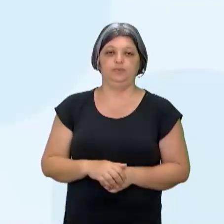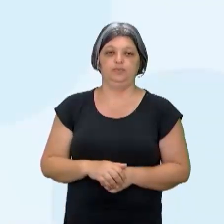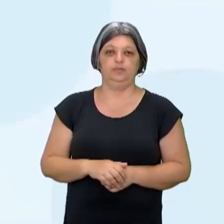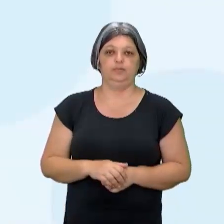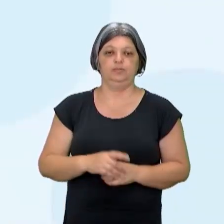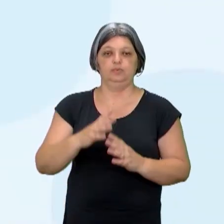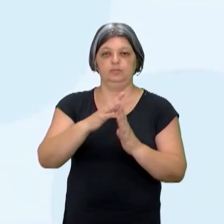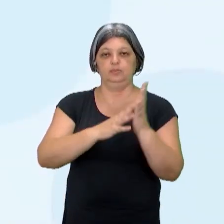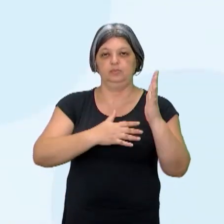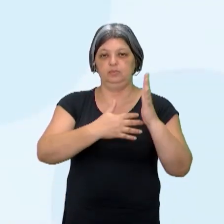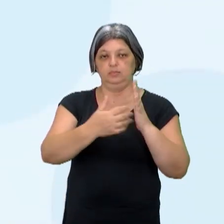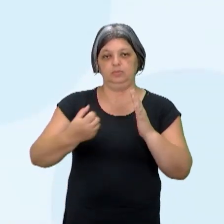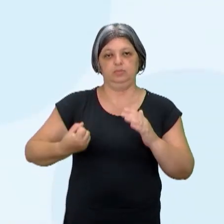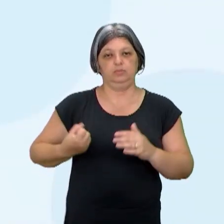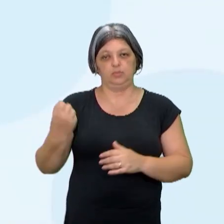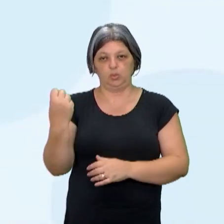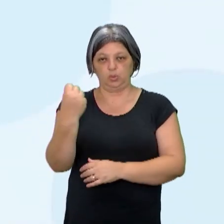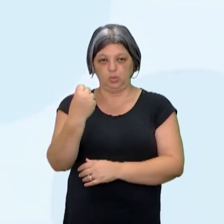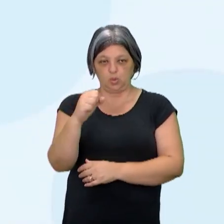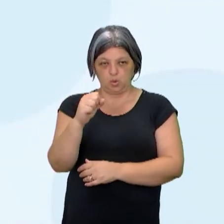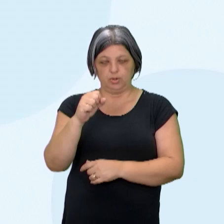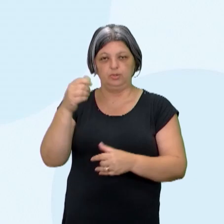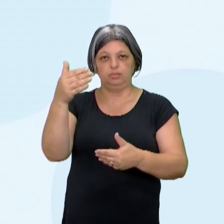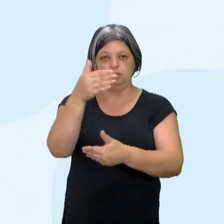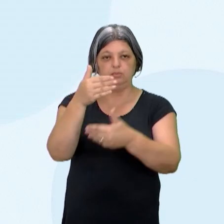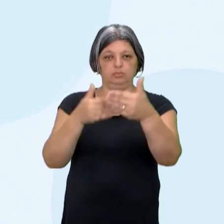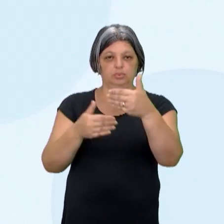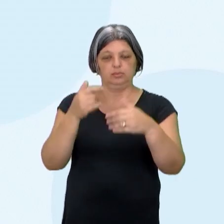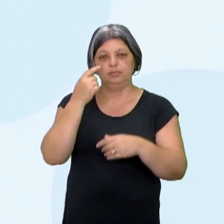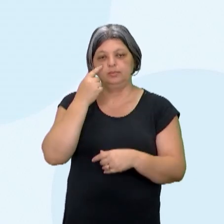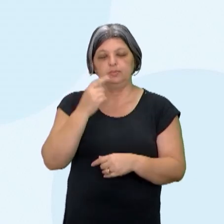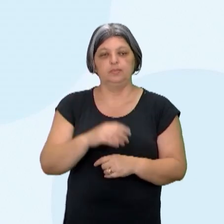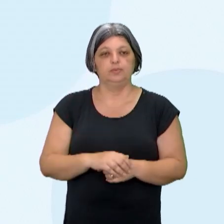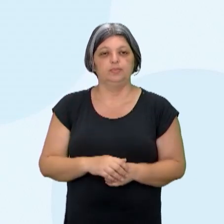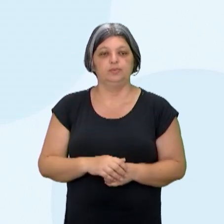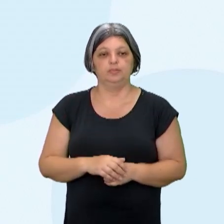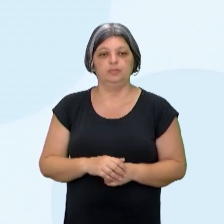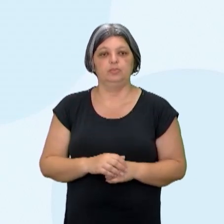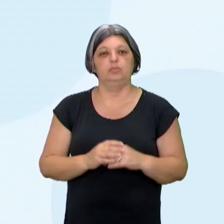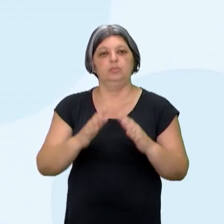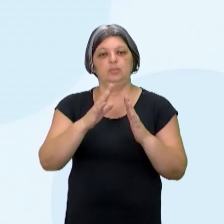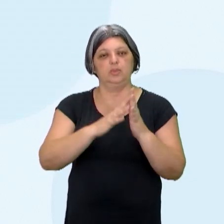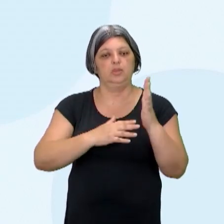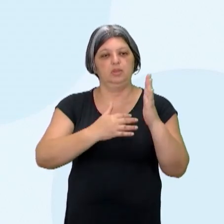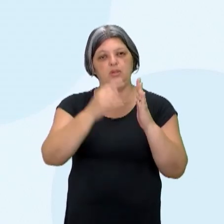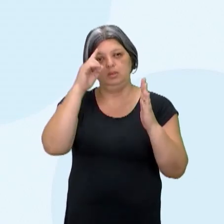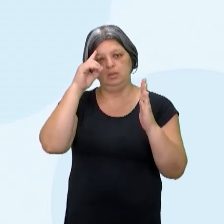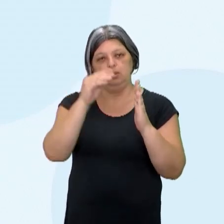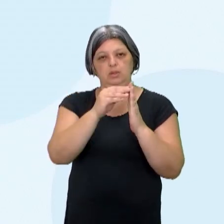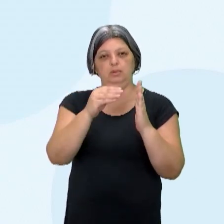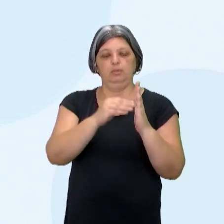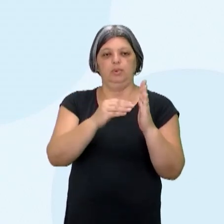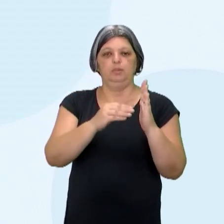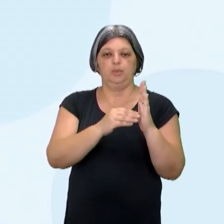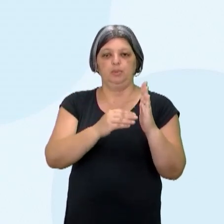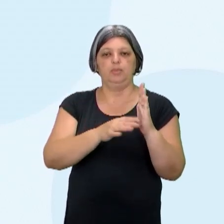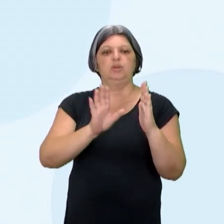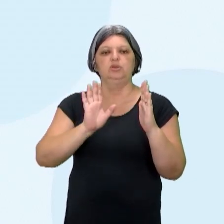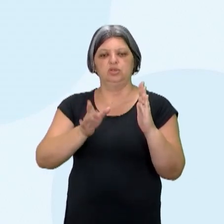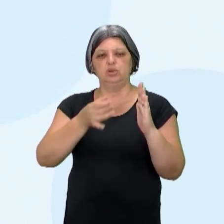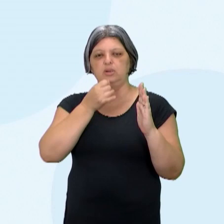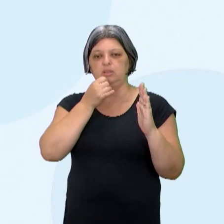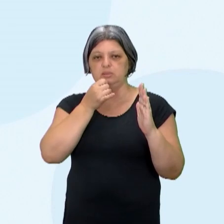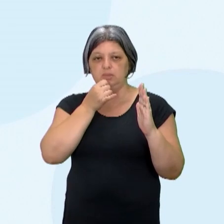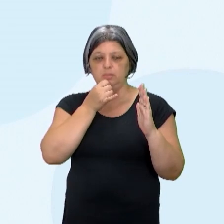slide 8, por favor, a gente tem aqui um exemplo de uma agenda dos profissionais e, nesse caso, a gente já colocou, por